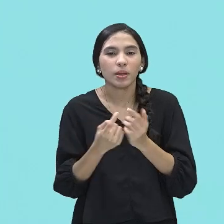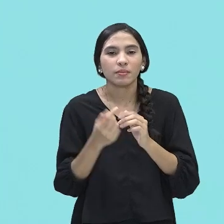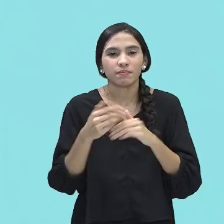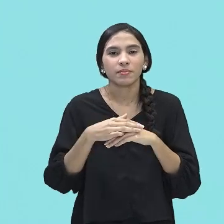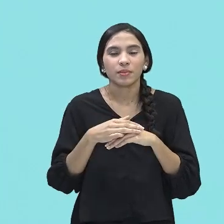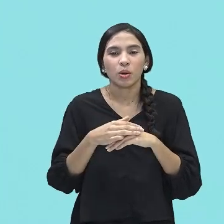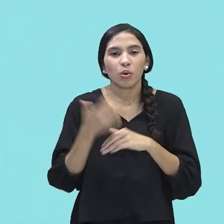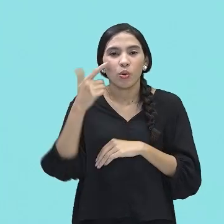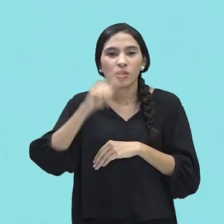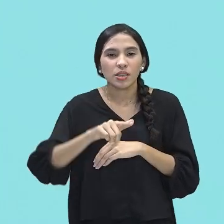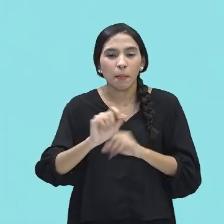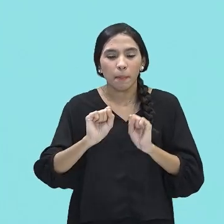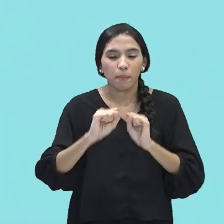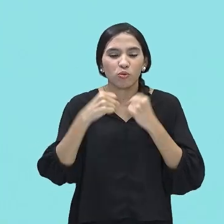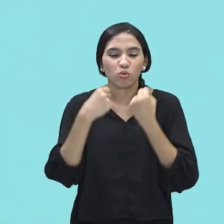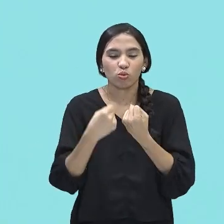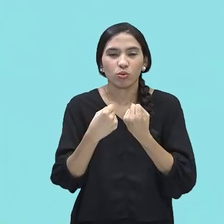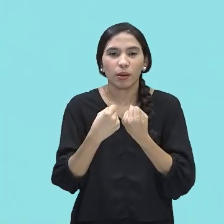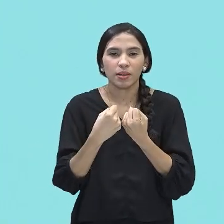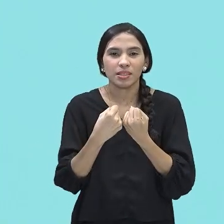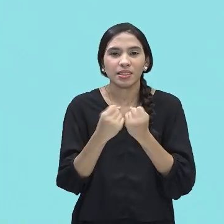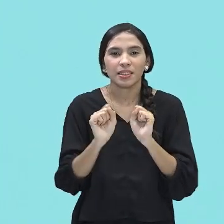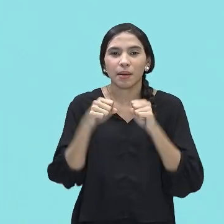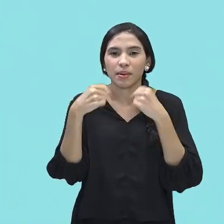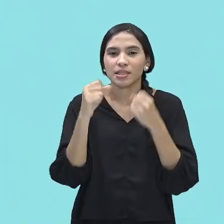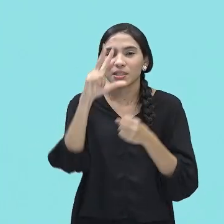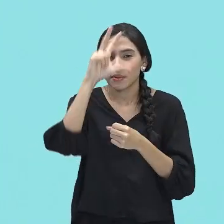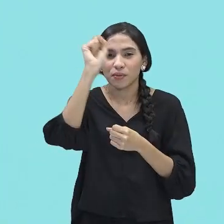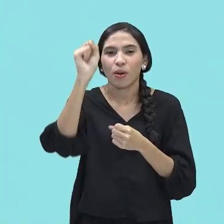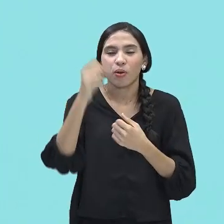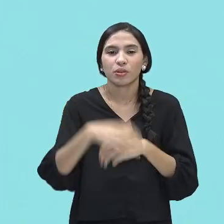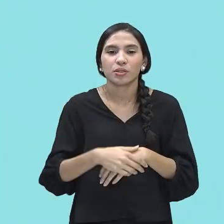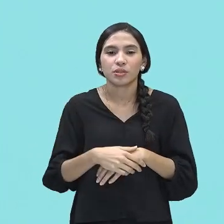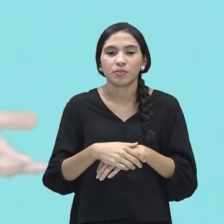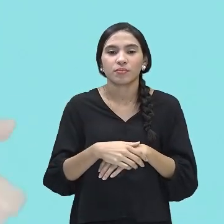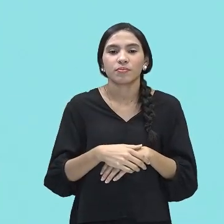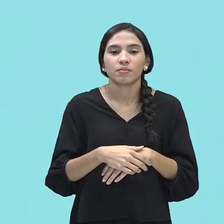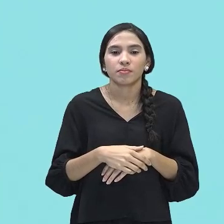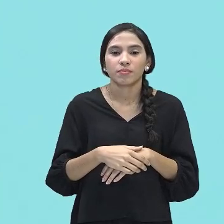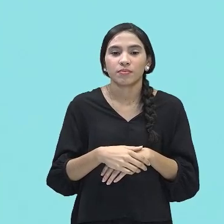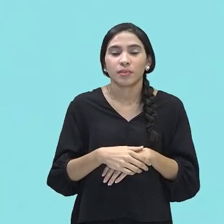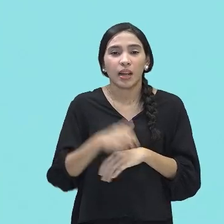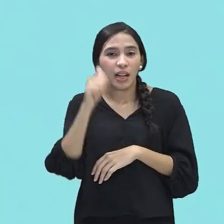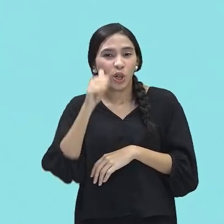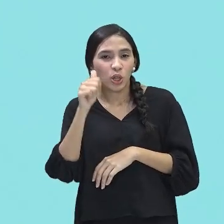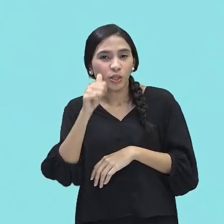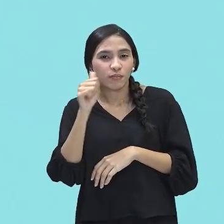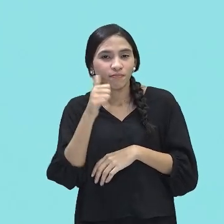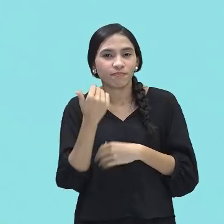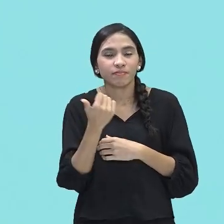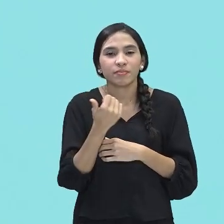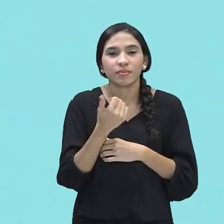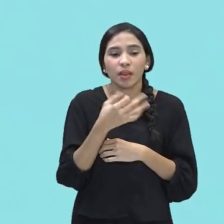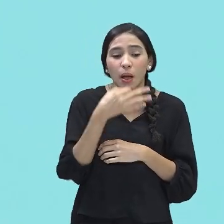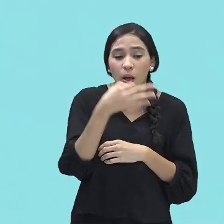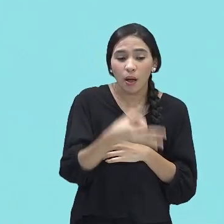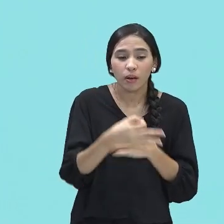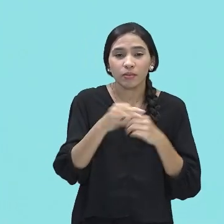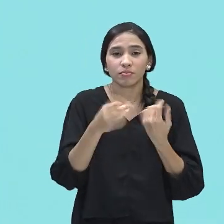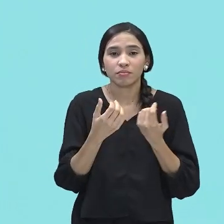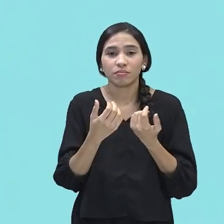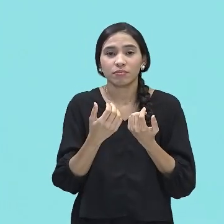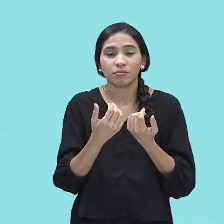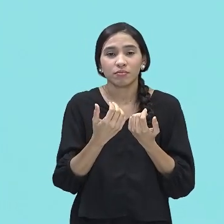crítica, dura, né? Porque como esperar o lado crítico e duro de uma mulher? Lembrando da sociedade que